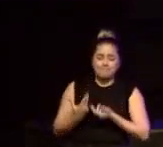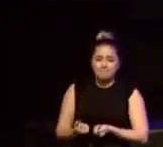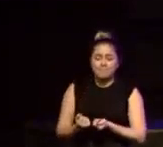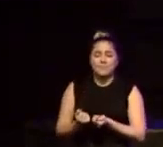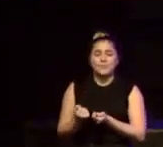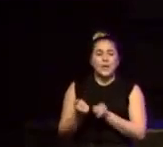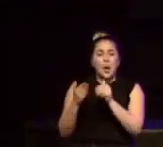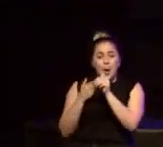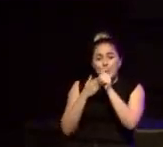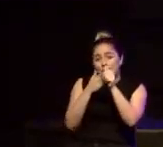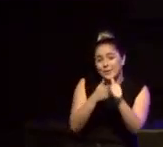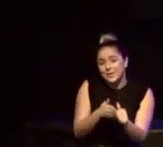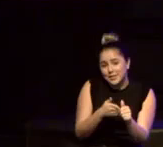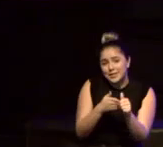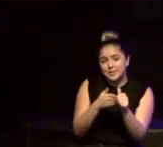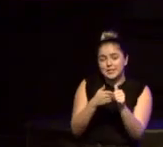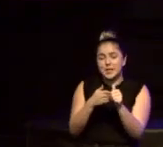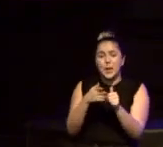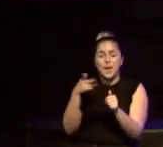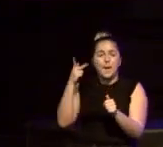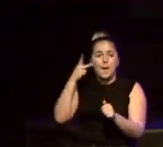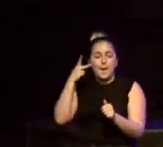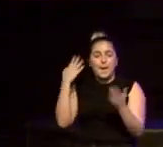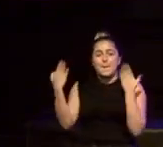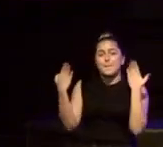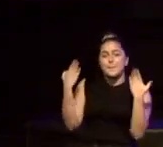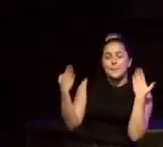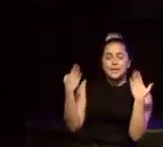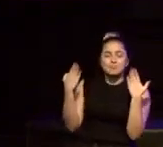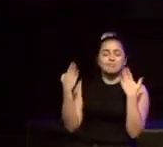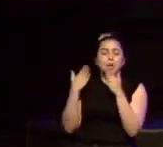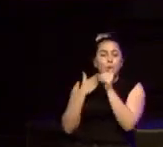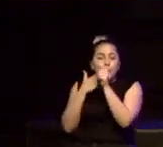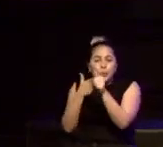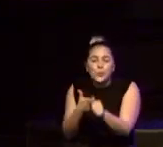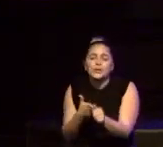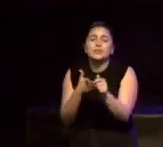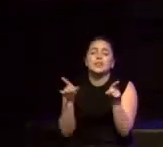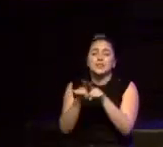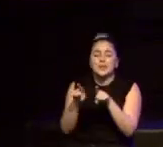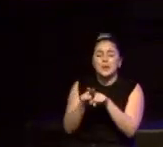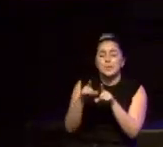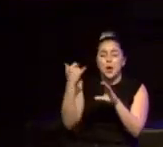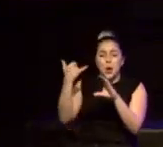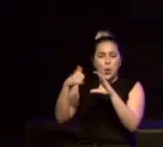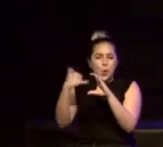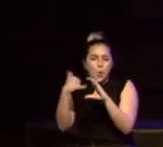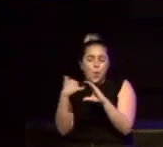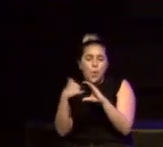uma psicóloga que pode nos orientar. Nós temos um grupo de mães no WhatsApp, de